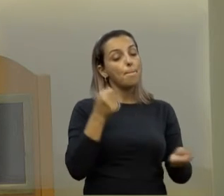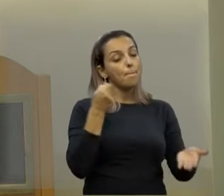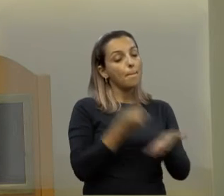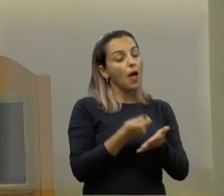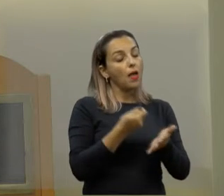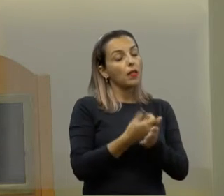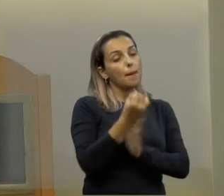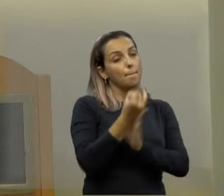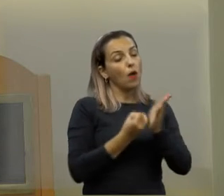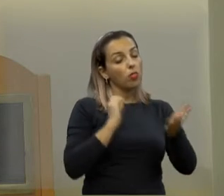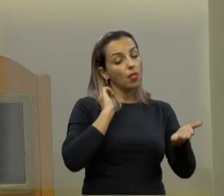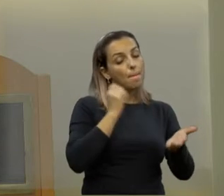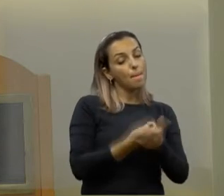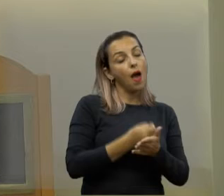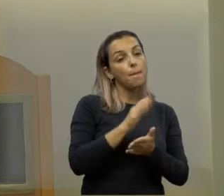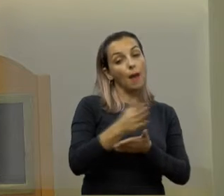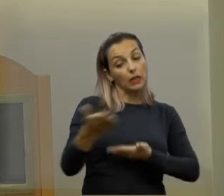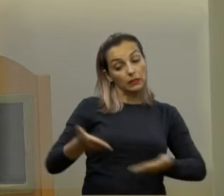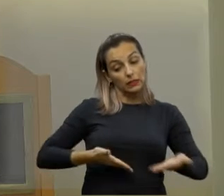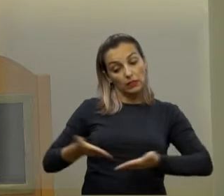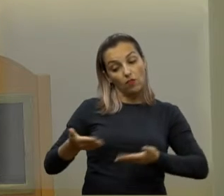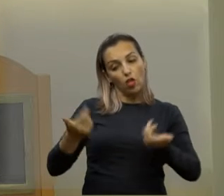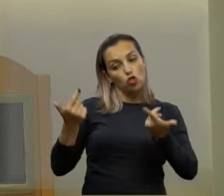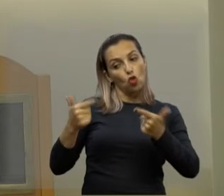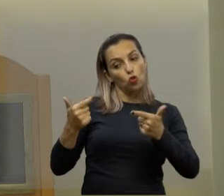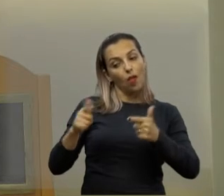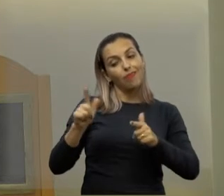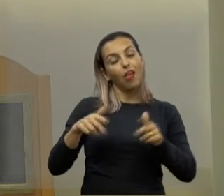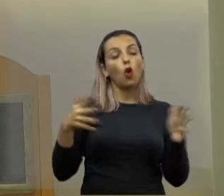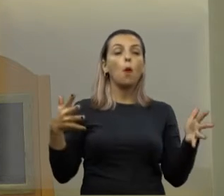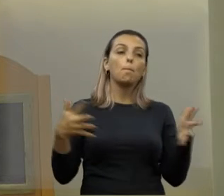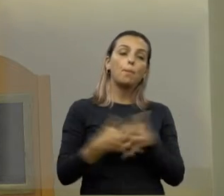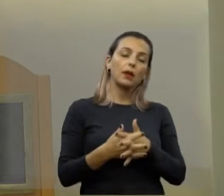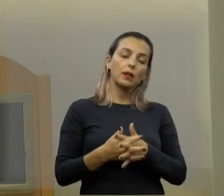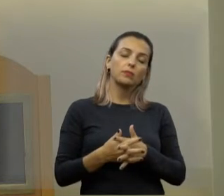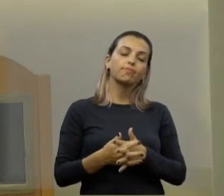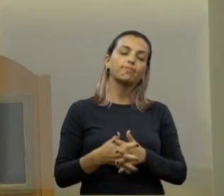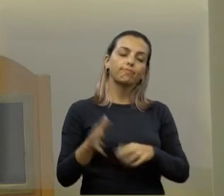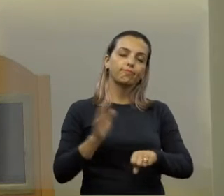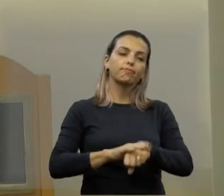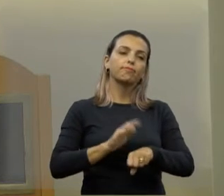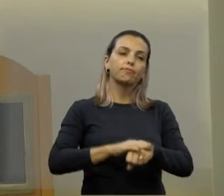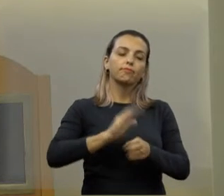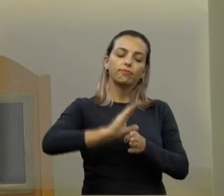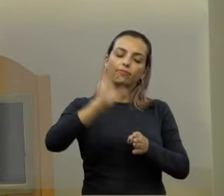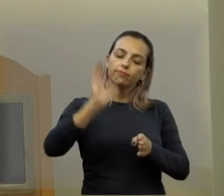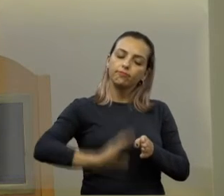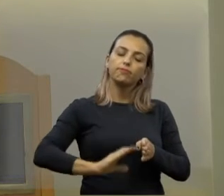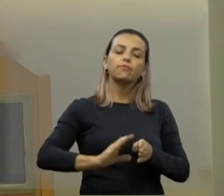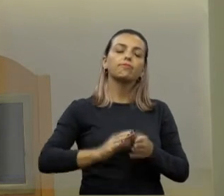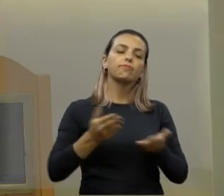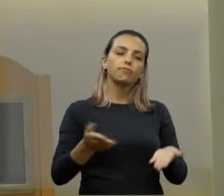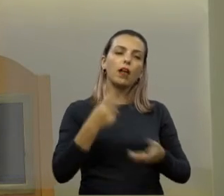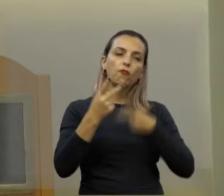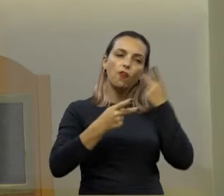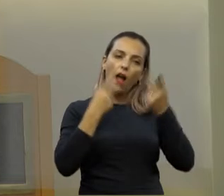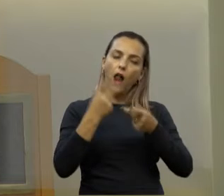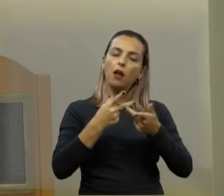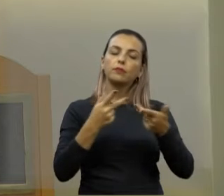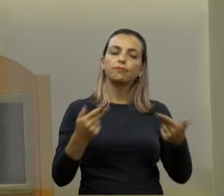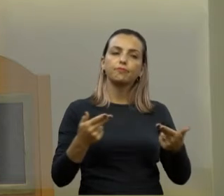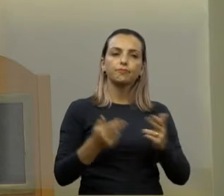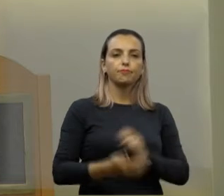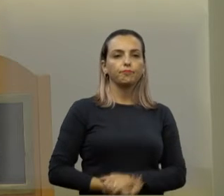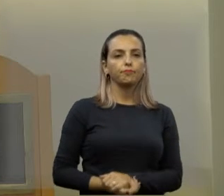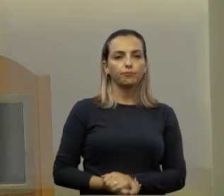IPTU pagando tudo e não tem serviço isso é muito complicado para gente aqui na Tribuna o que aparece falando sobre isso